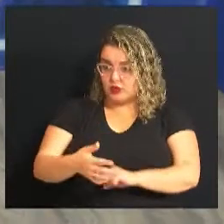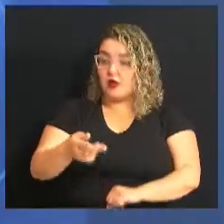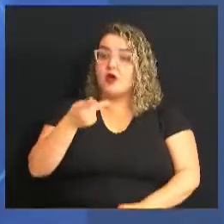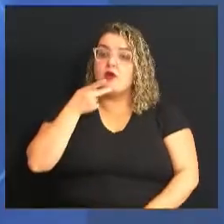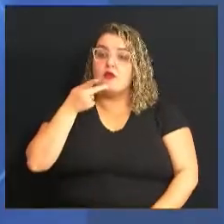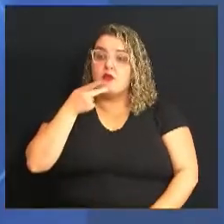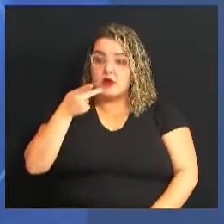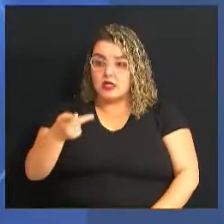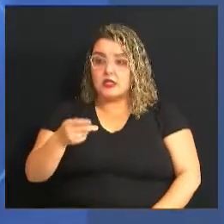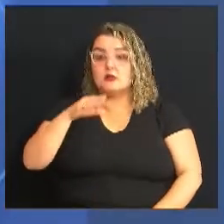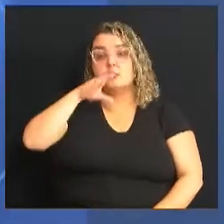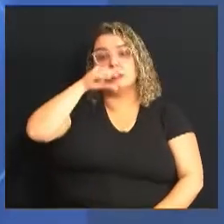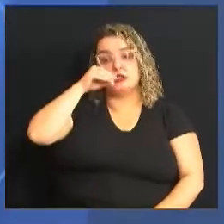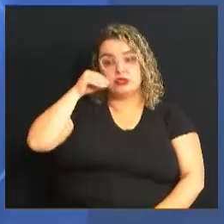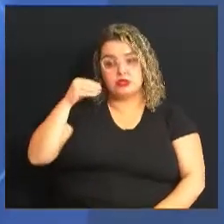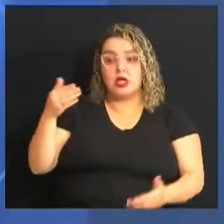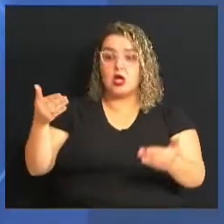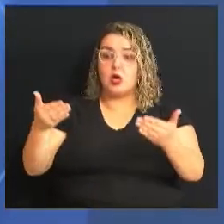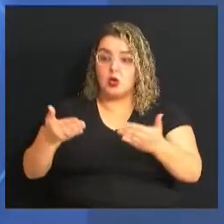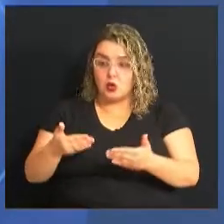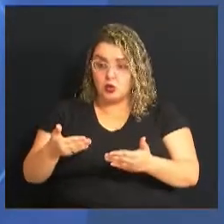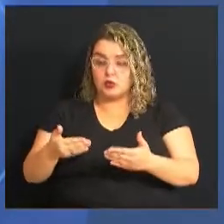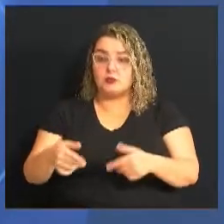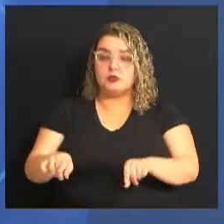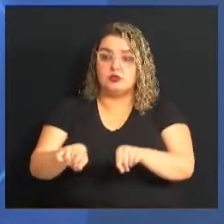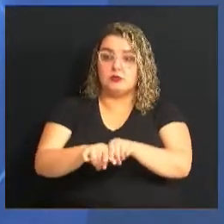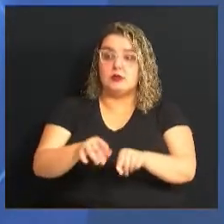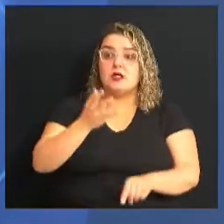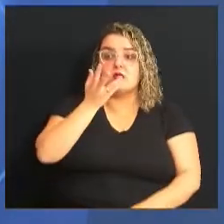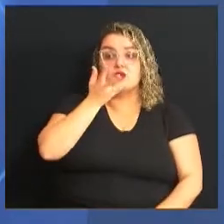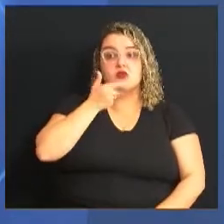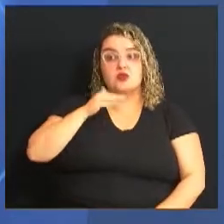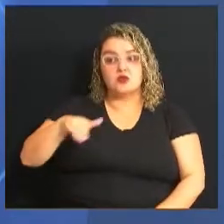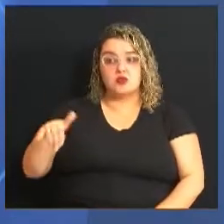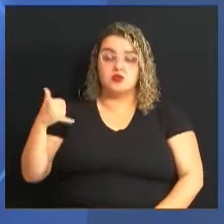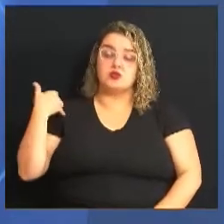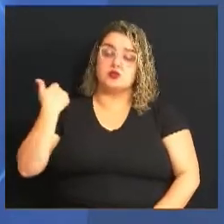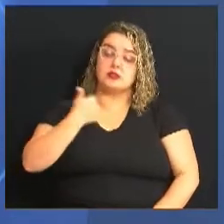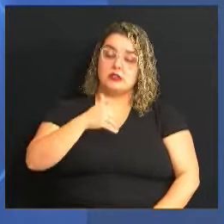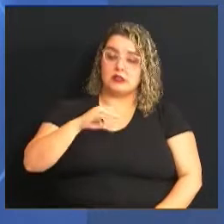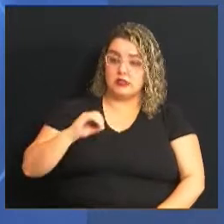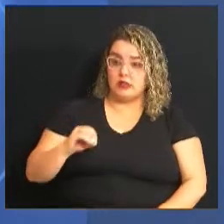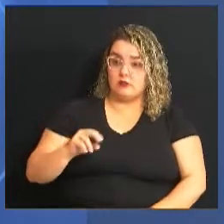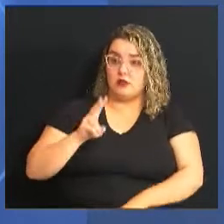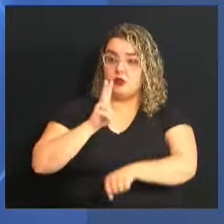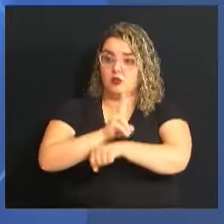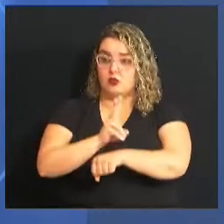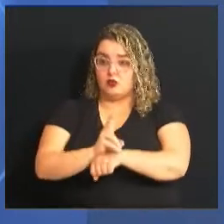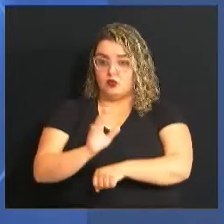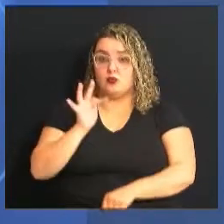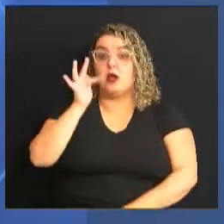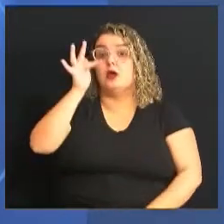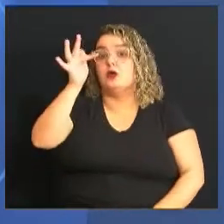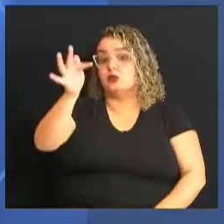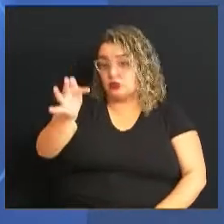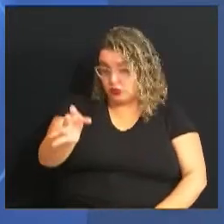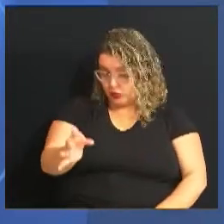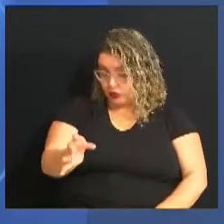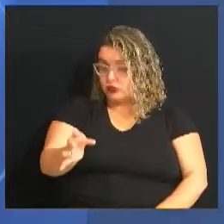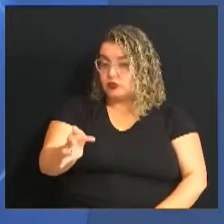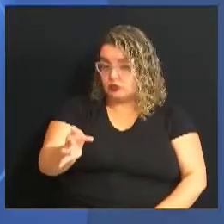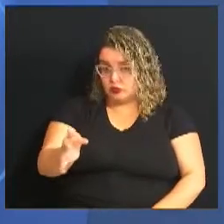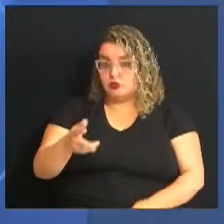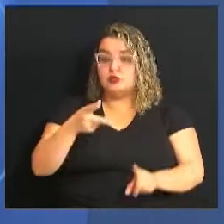os adolescentes agora, incluindo as crianças de 9 e 10 anos, para a proteção para um futuro em relação à